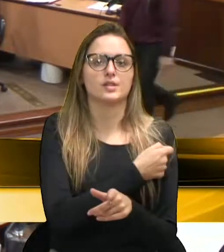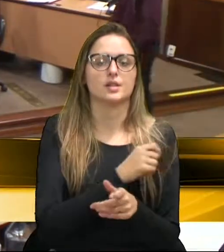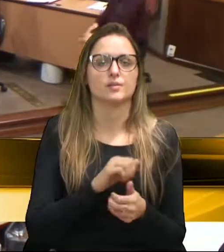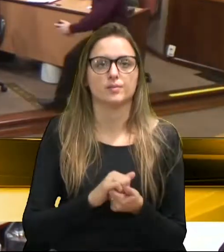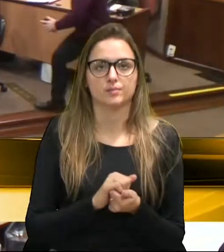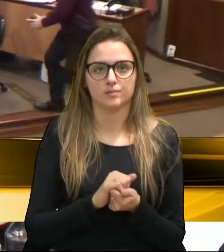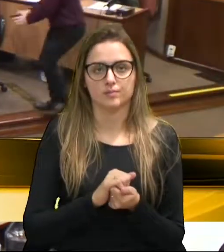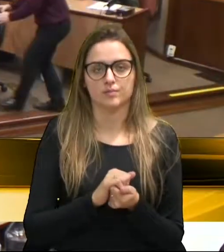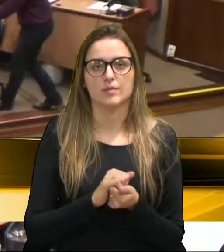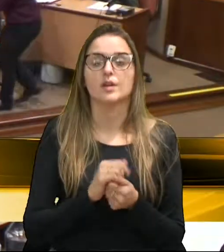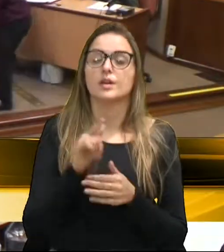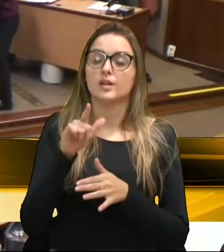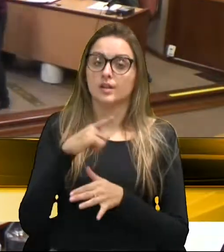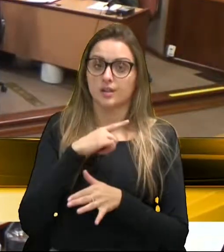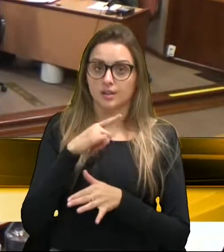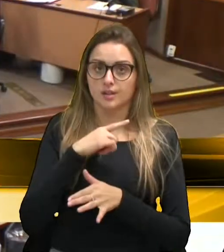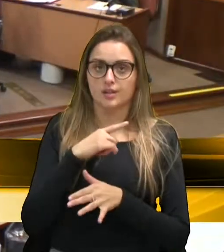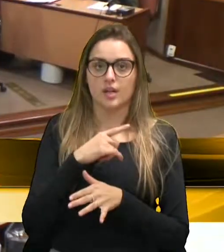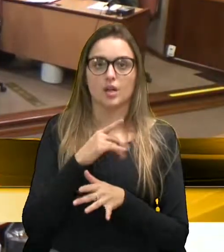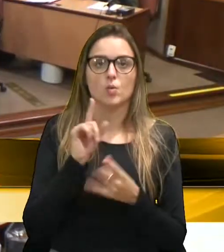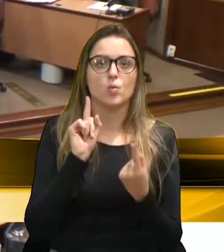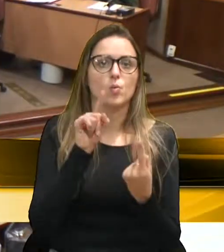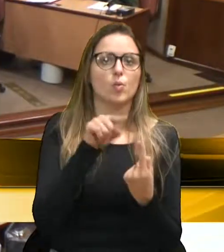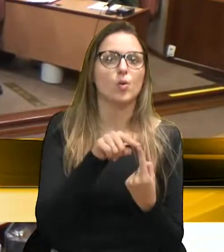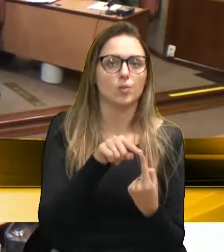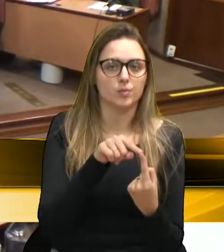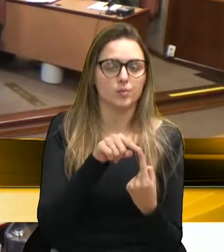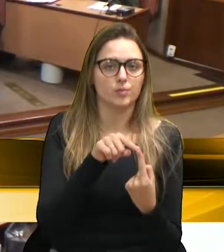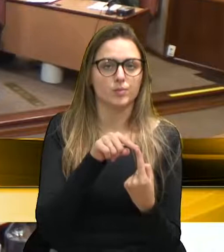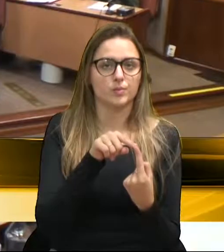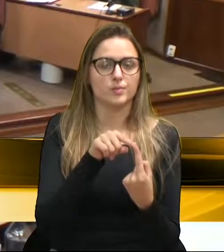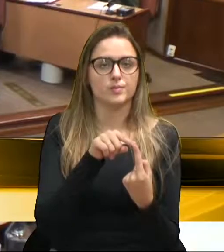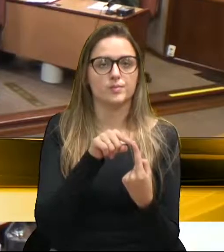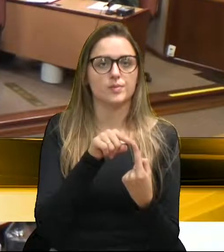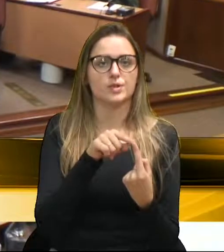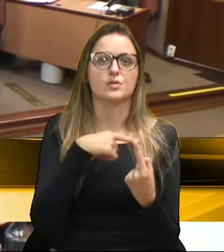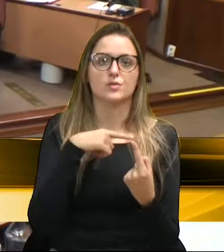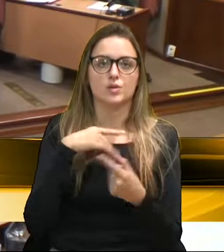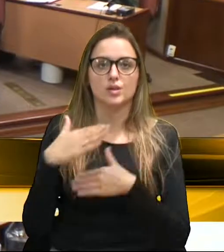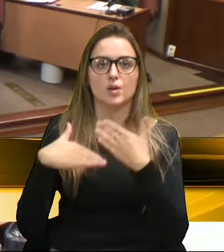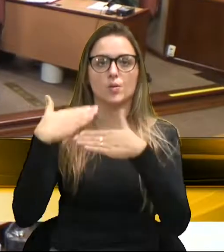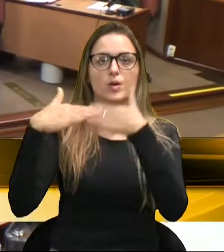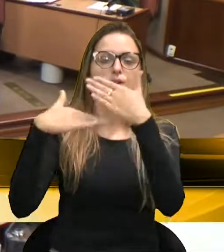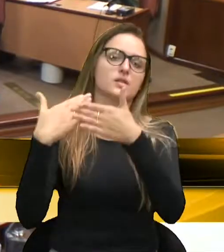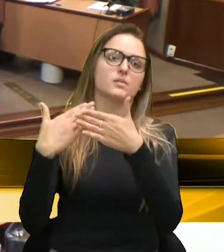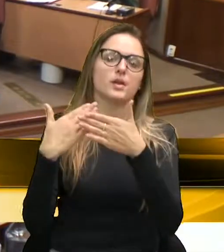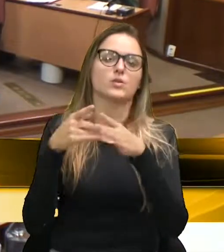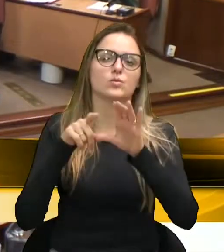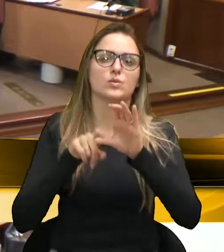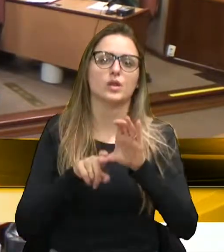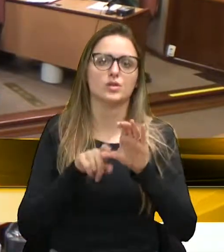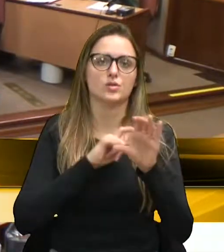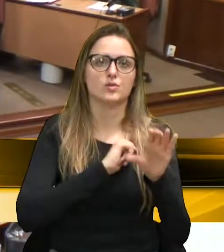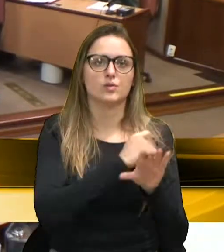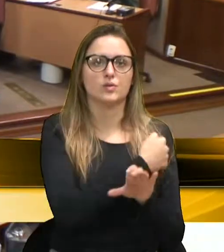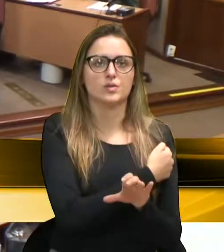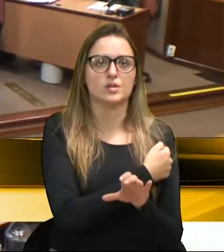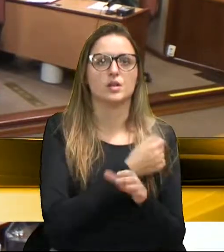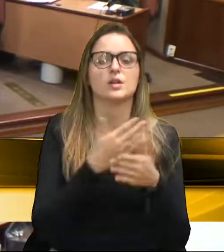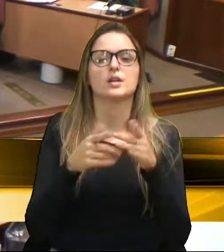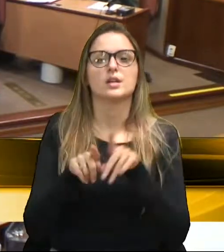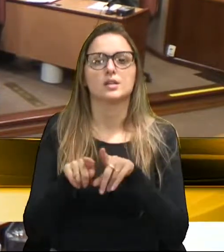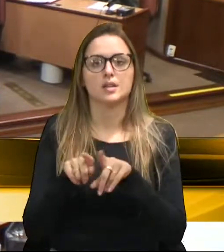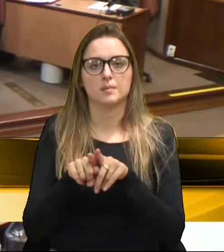nominal, que ele é apurado visando medir sempre, né, a questão da evolução da dívida fiscal e dentre as quais os